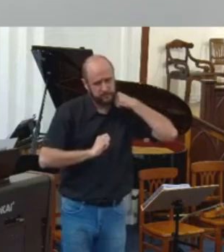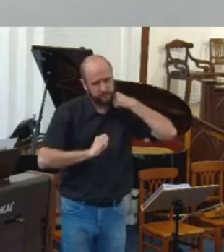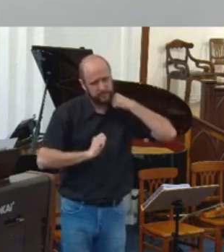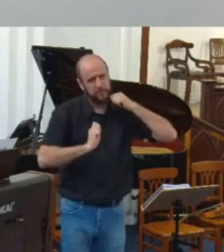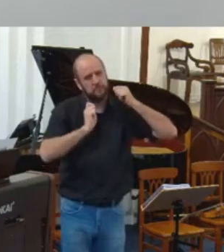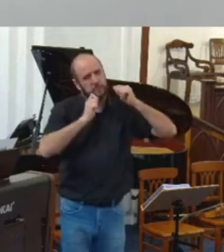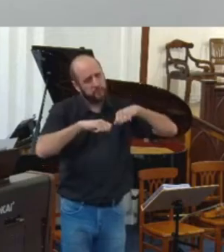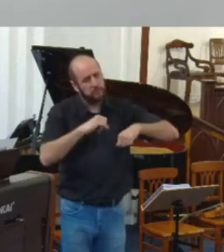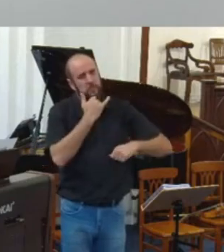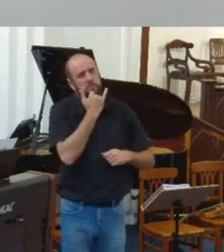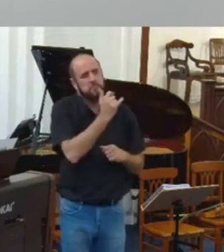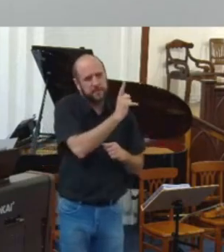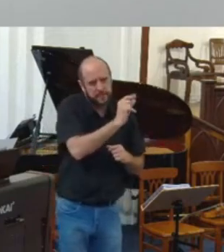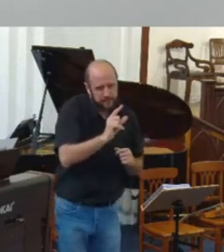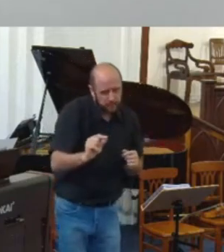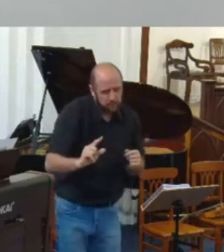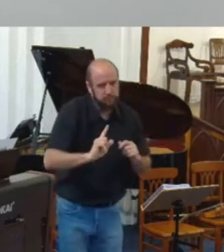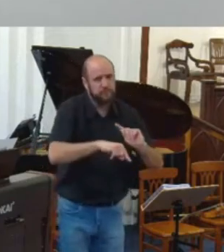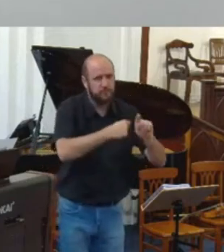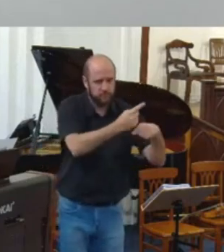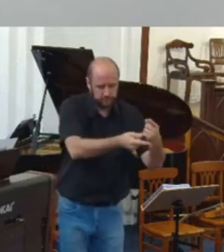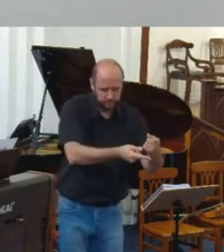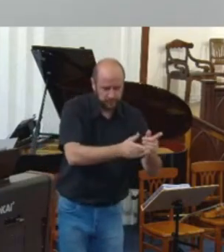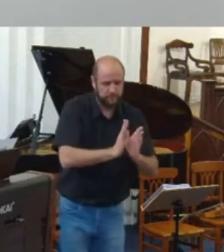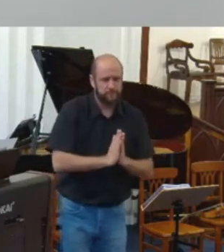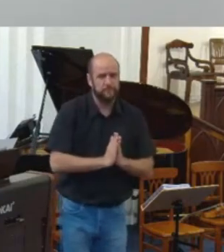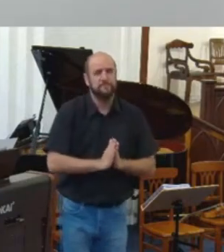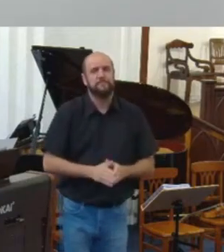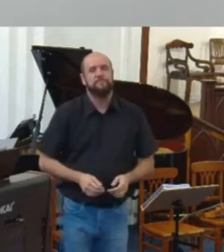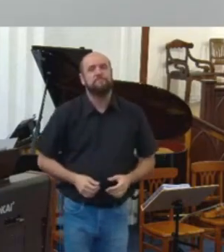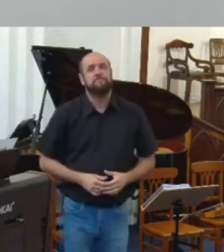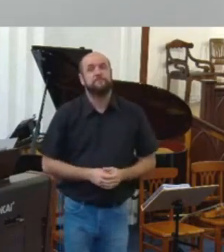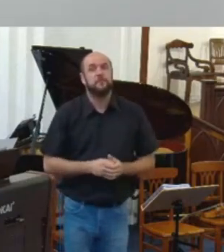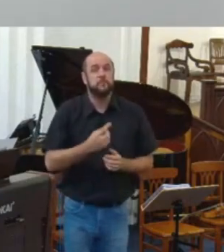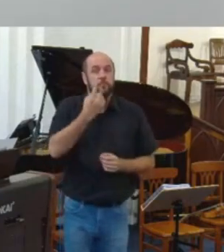tivessem seus pecados perdoados. E um dia